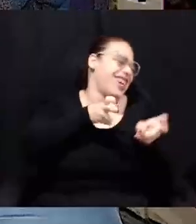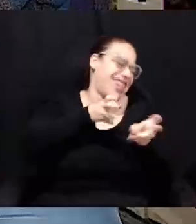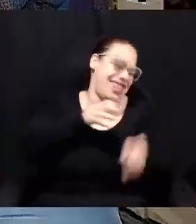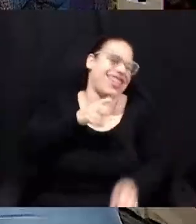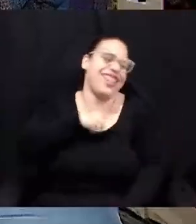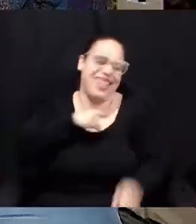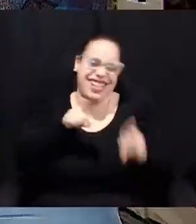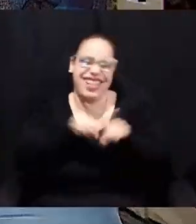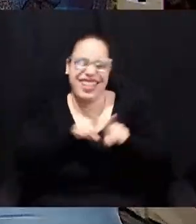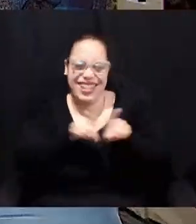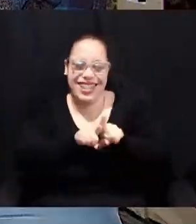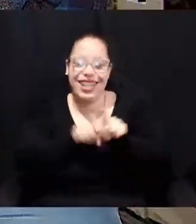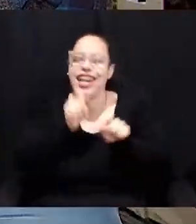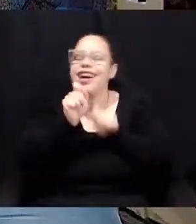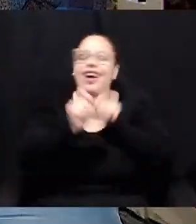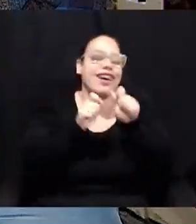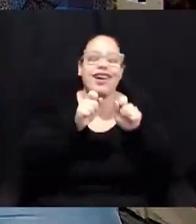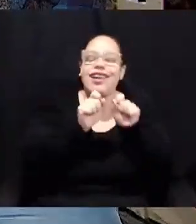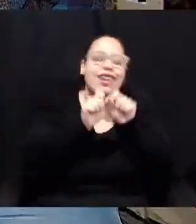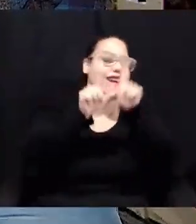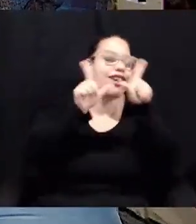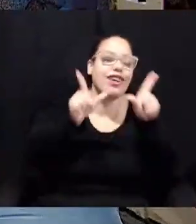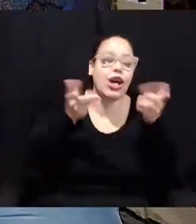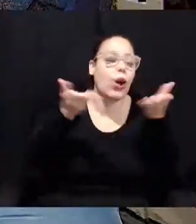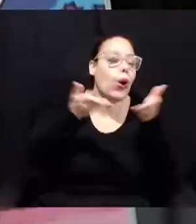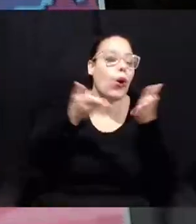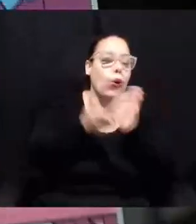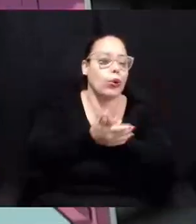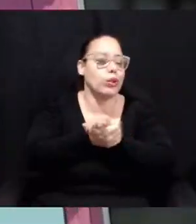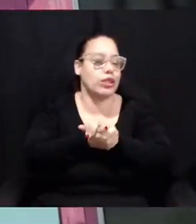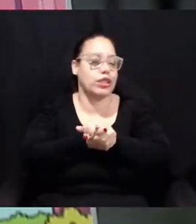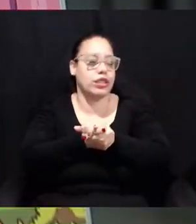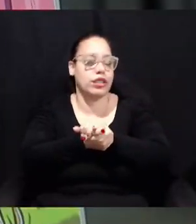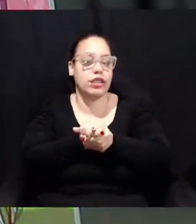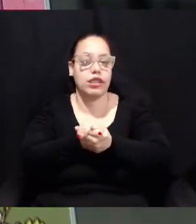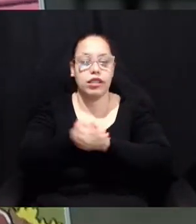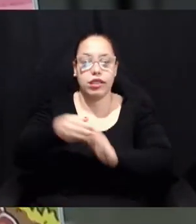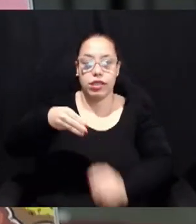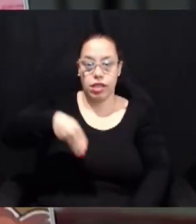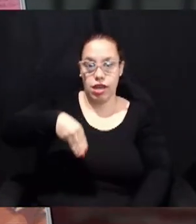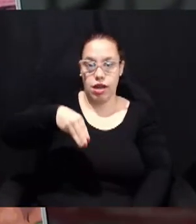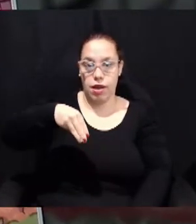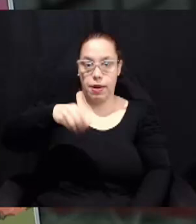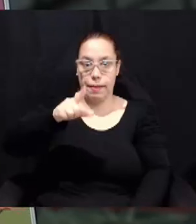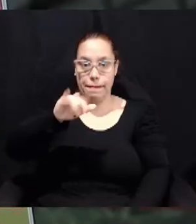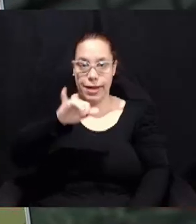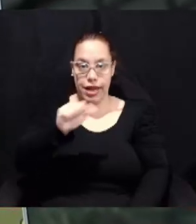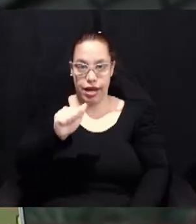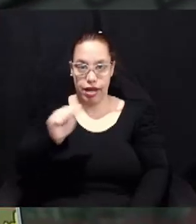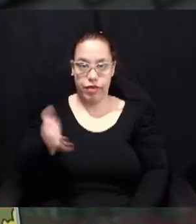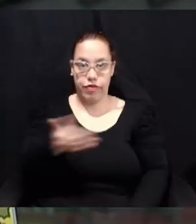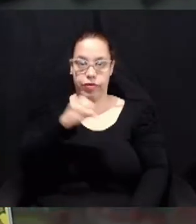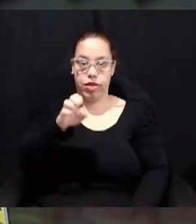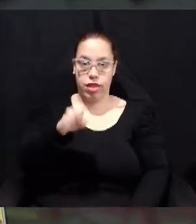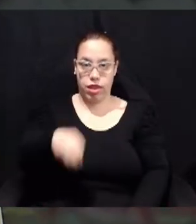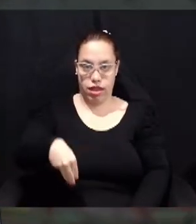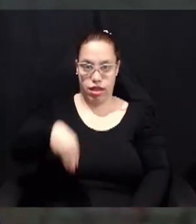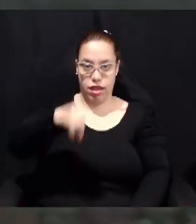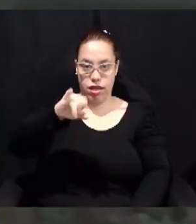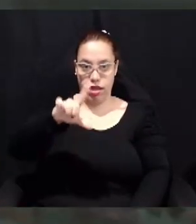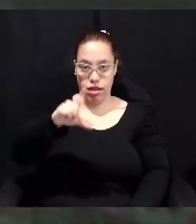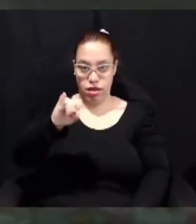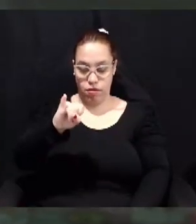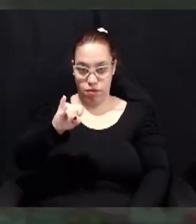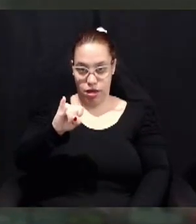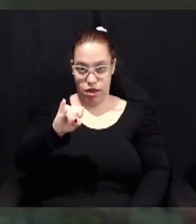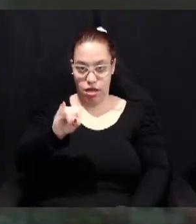o que mais que tem de destaque hoje na Mistifória? A gente teve o Mila Emílio, que também está próximo de anunciar a sequência, que foi um dos maiores destaques